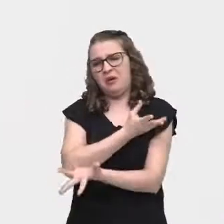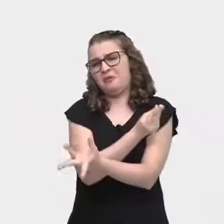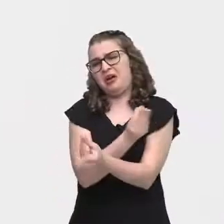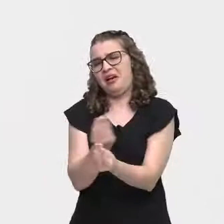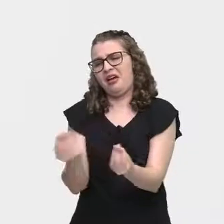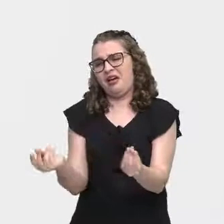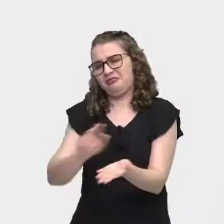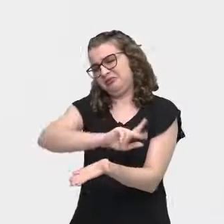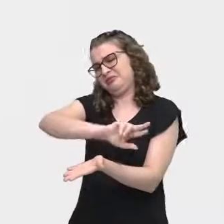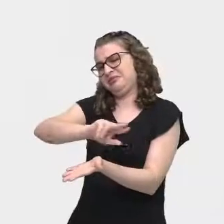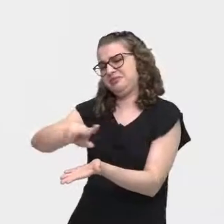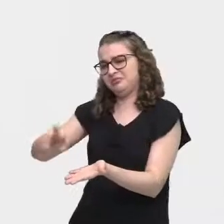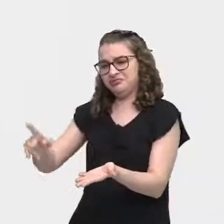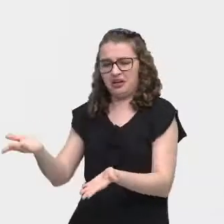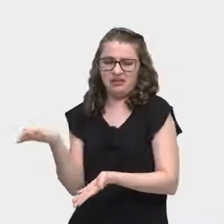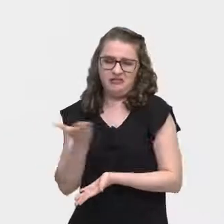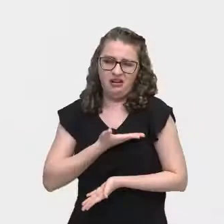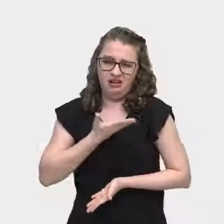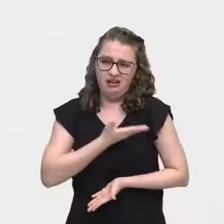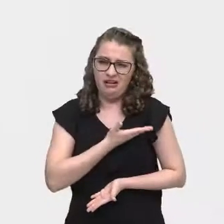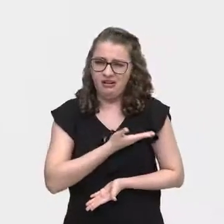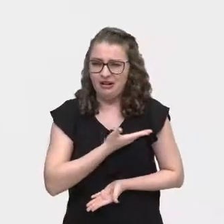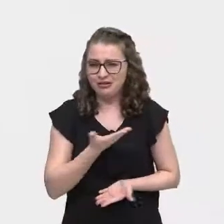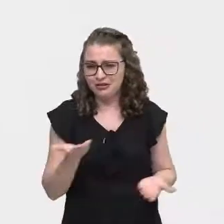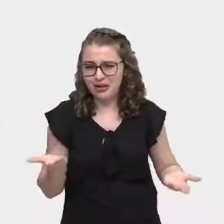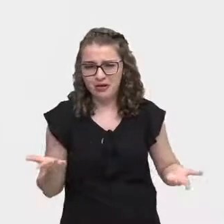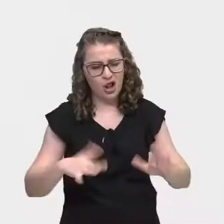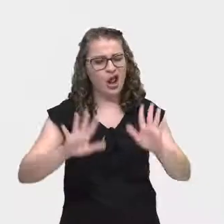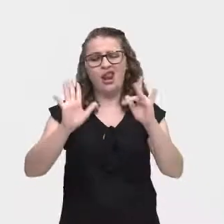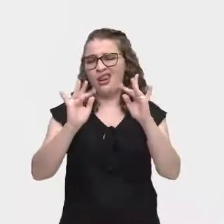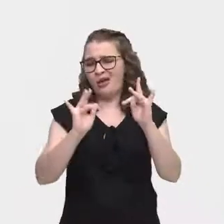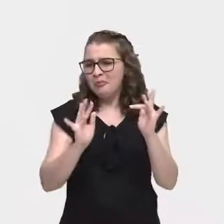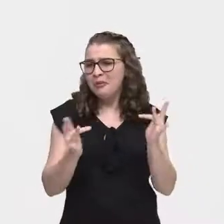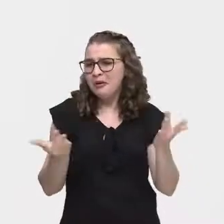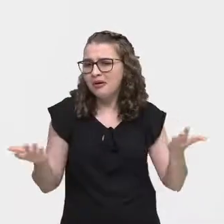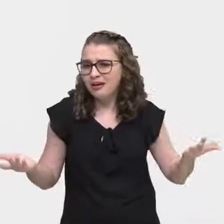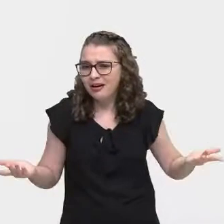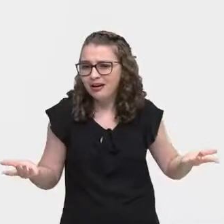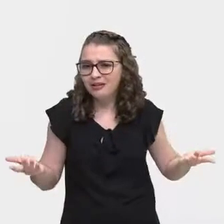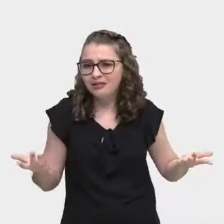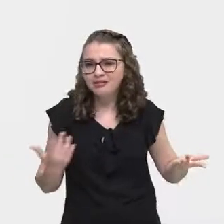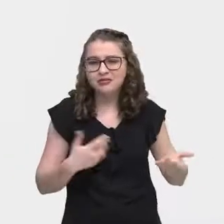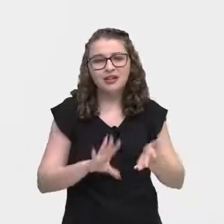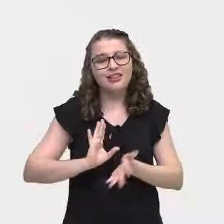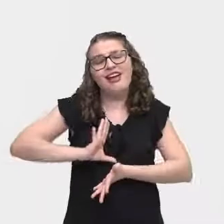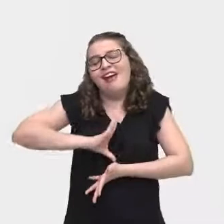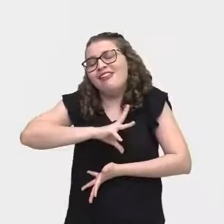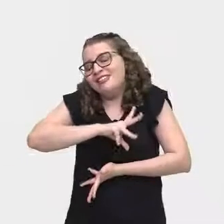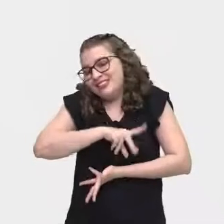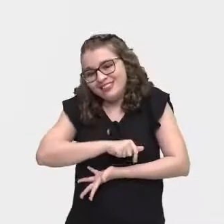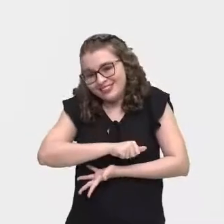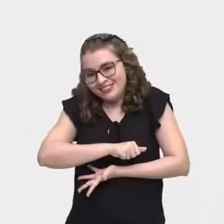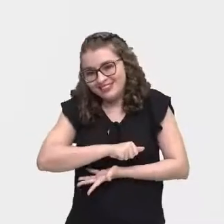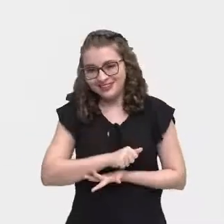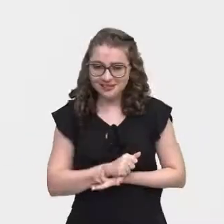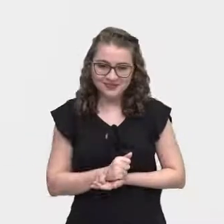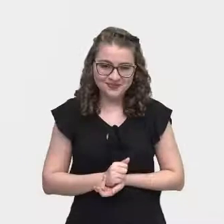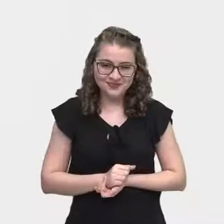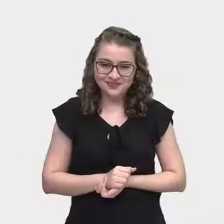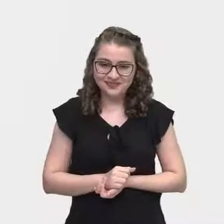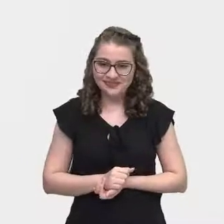eu tenho muitas amizades, eu tenho um namorado, eu estou apaixonado,